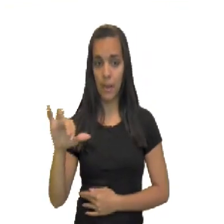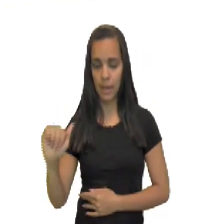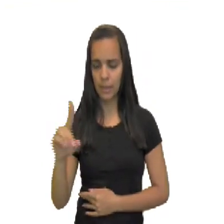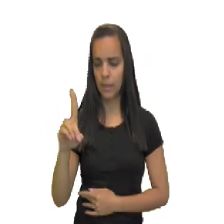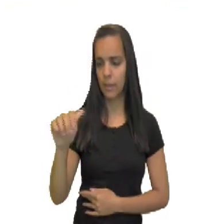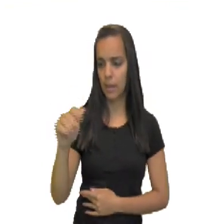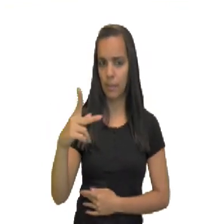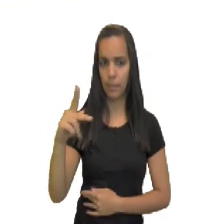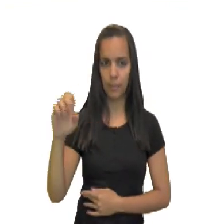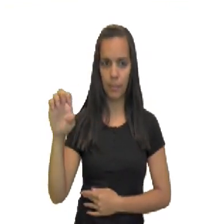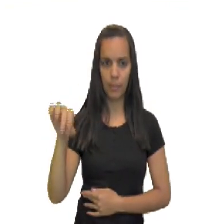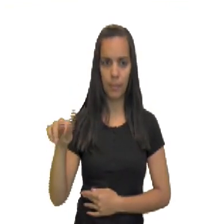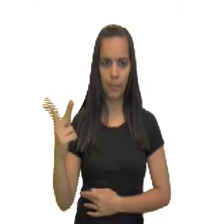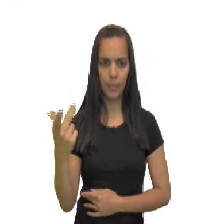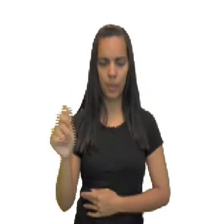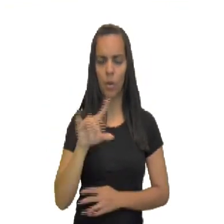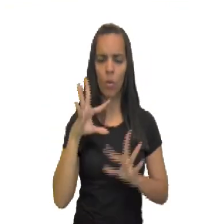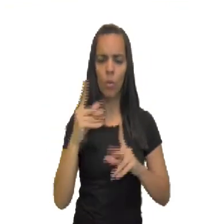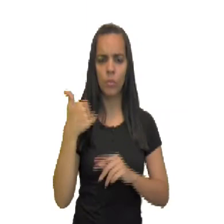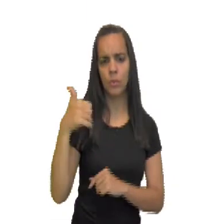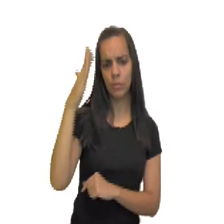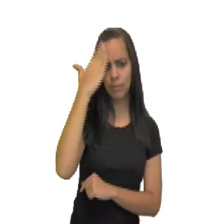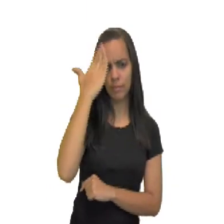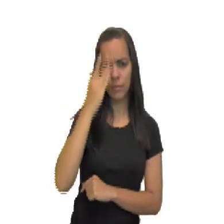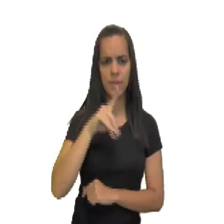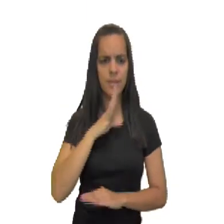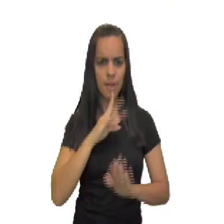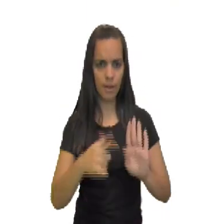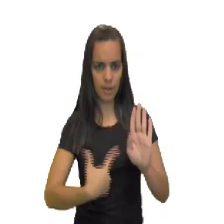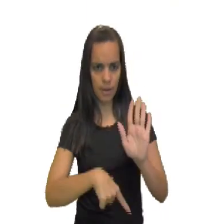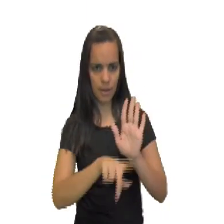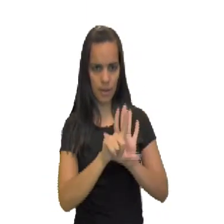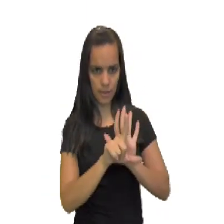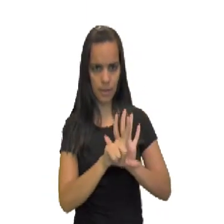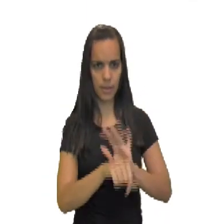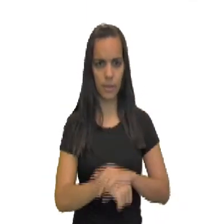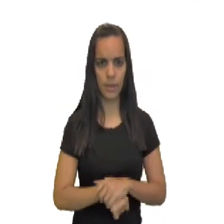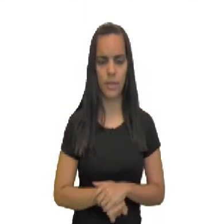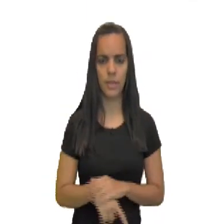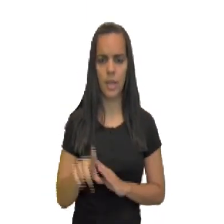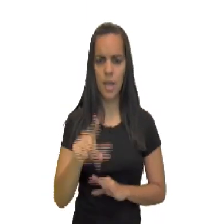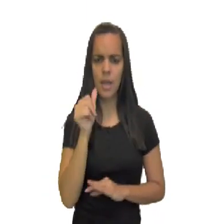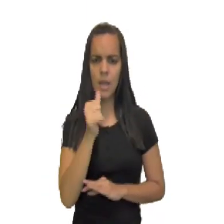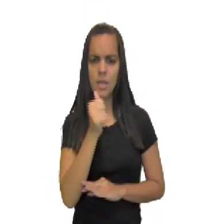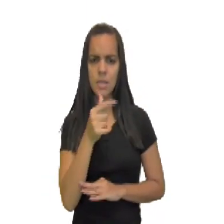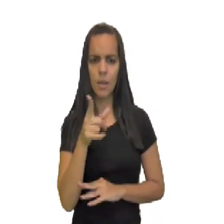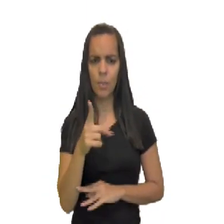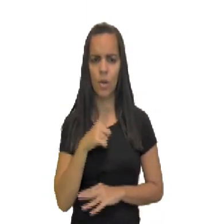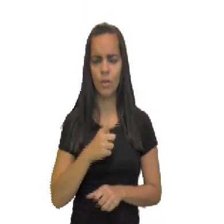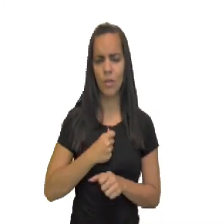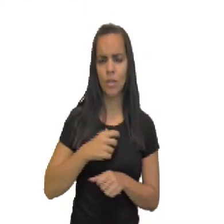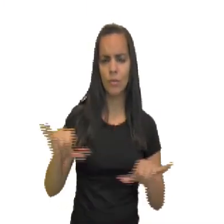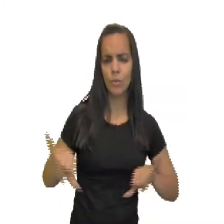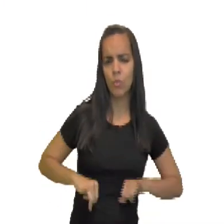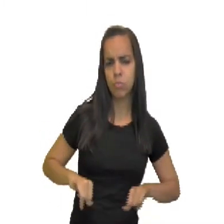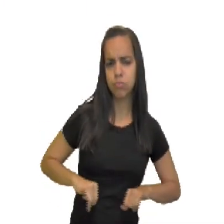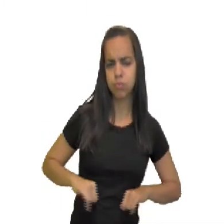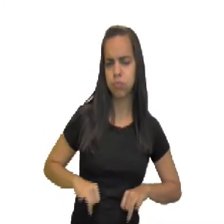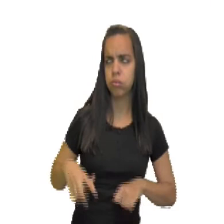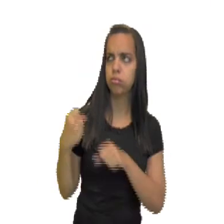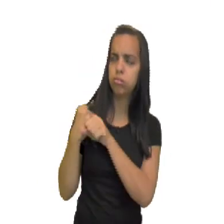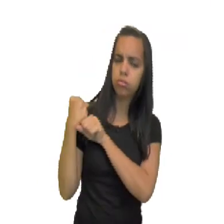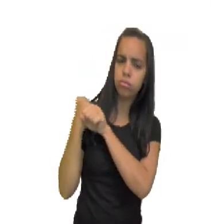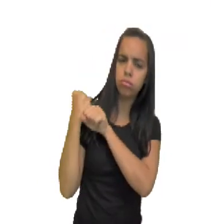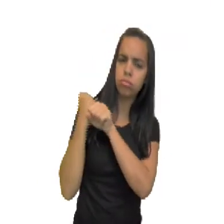lei recebe este nome por causa dessa grande mulher que sofreu por anos e